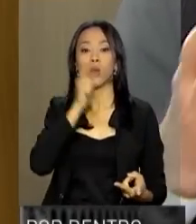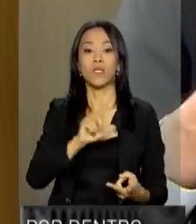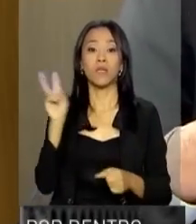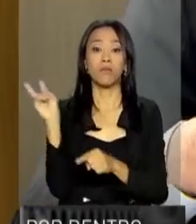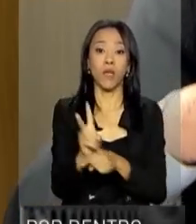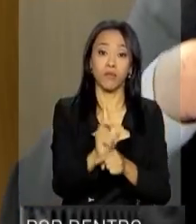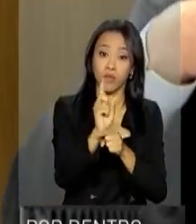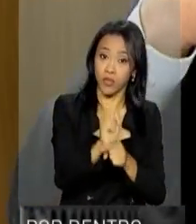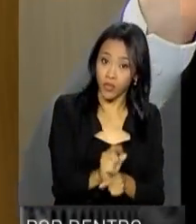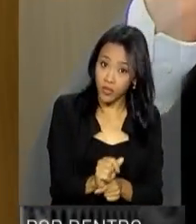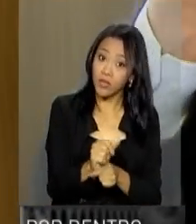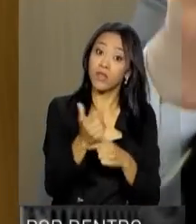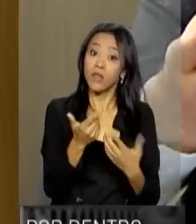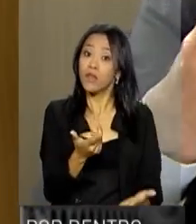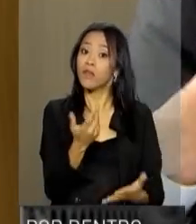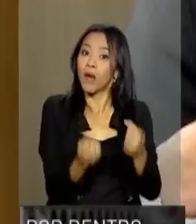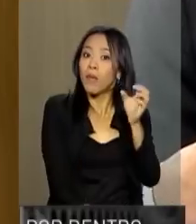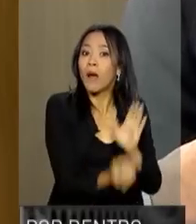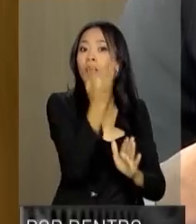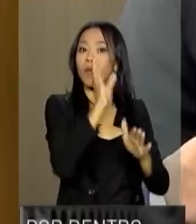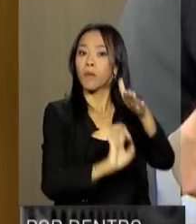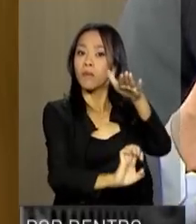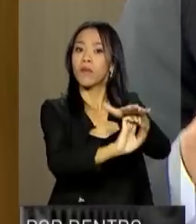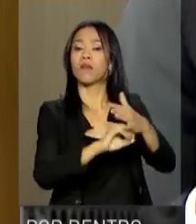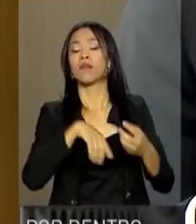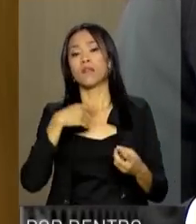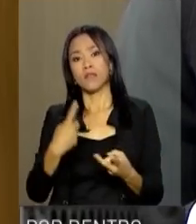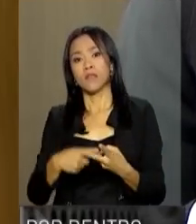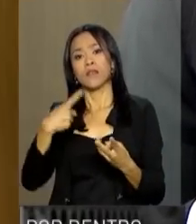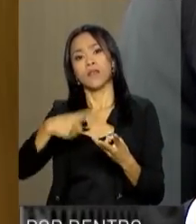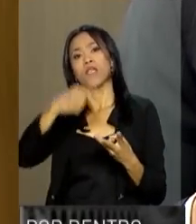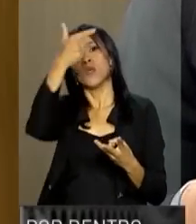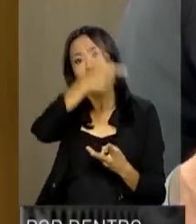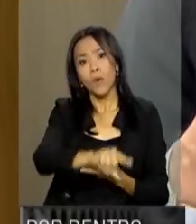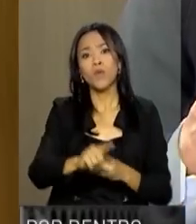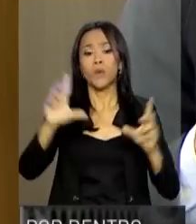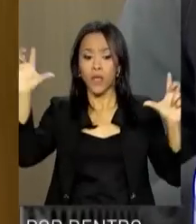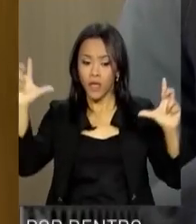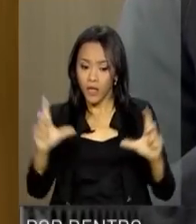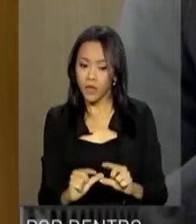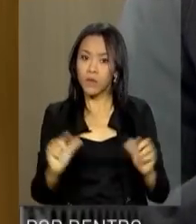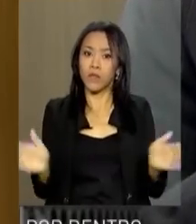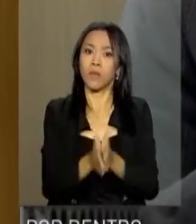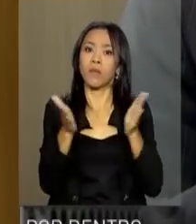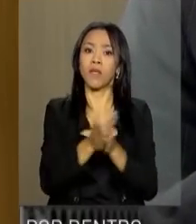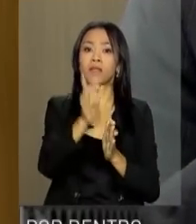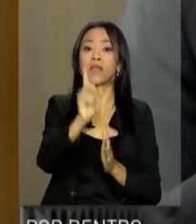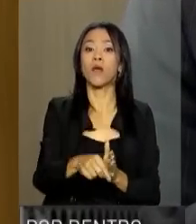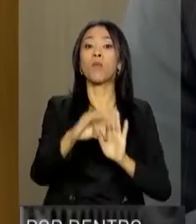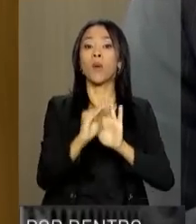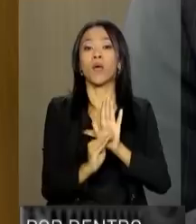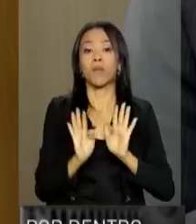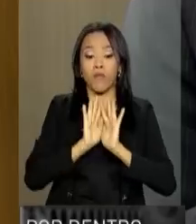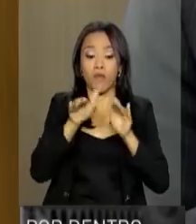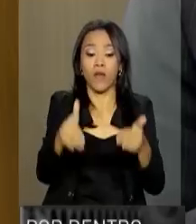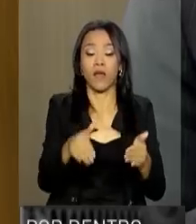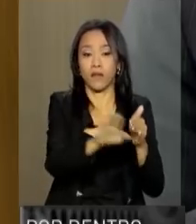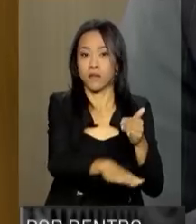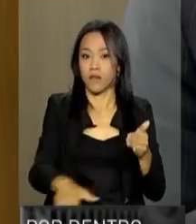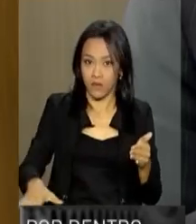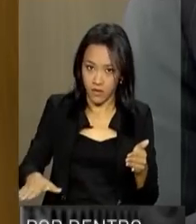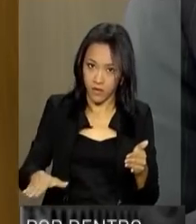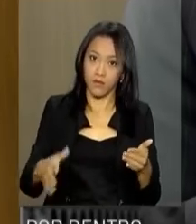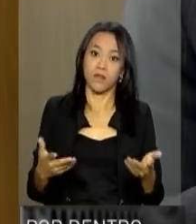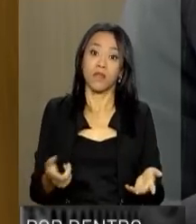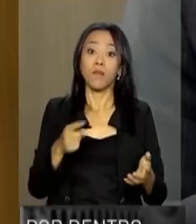em um programa de longo prazo para a redução da pobreza que é o criança feliz que trabalha com as crianças que nascem nas famílias do